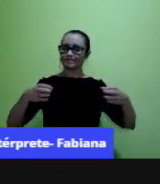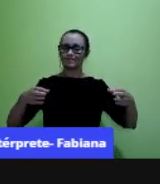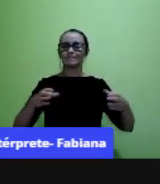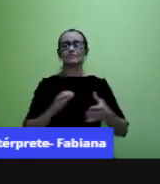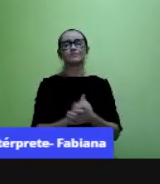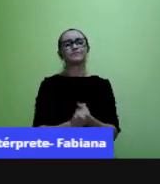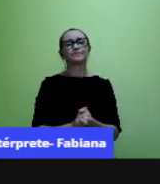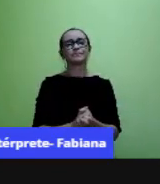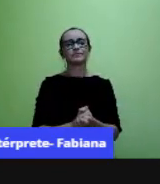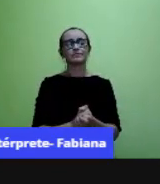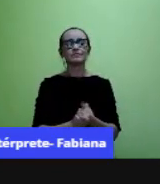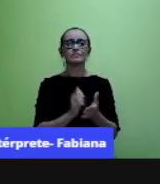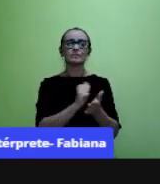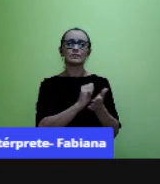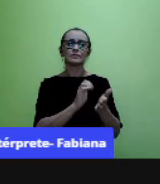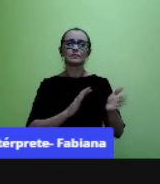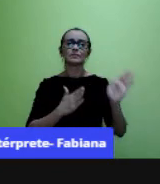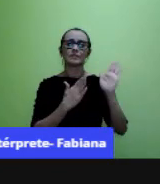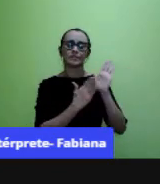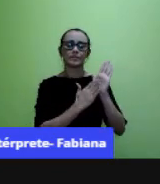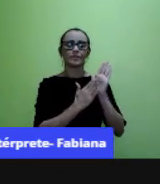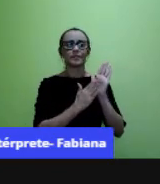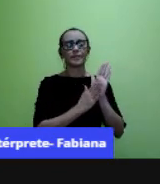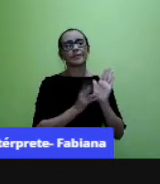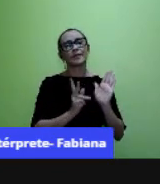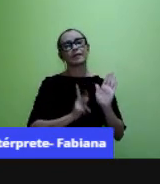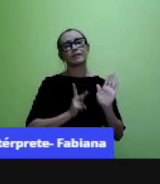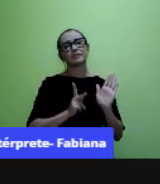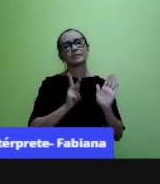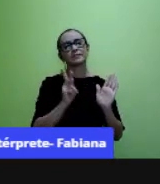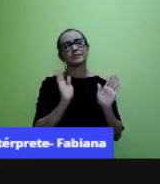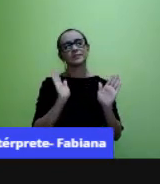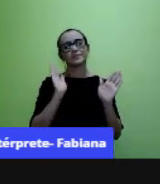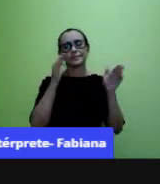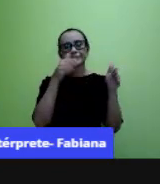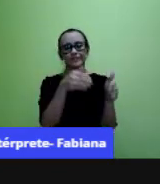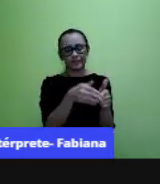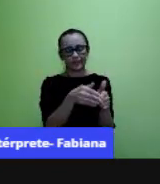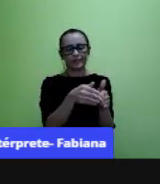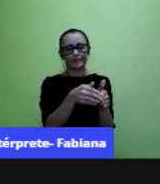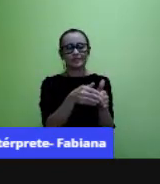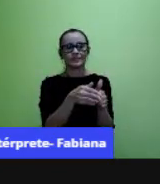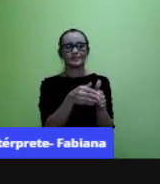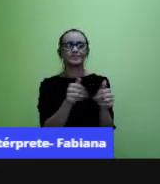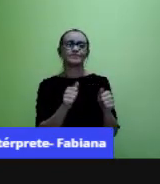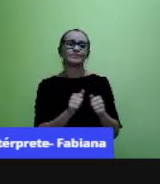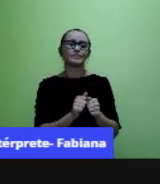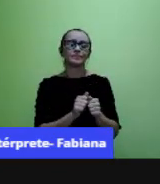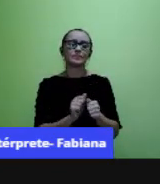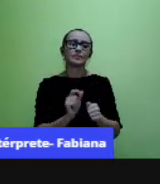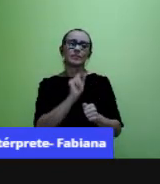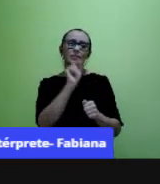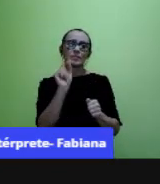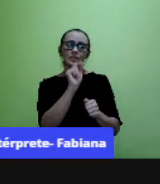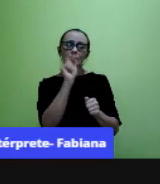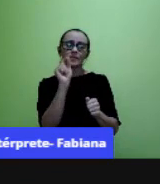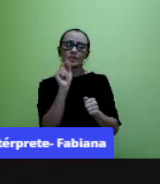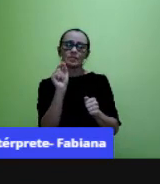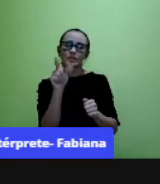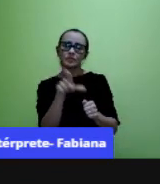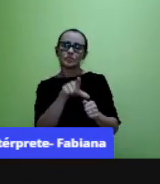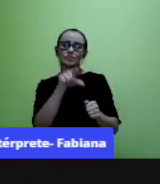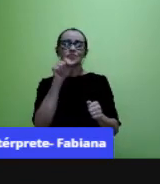A atividade proposta tem sempre um objetivo. Quem definirá a sua necessidade importante realizá-la